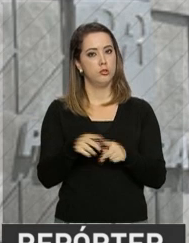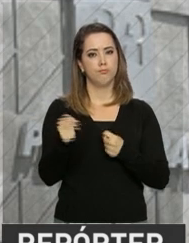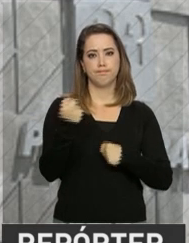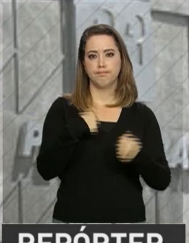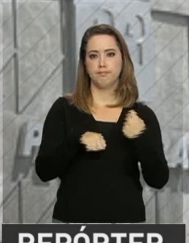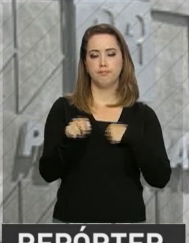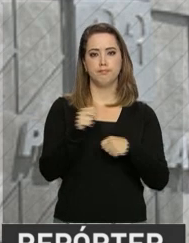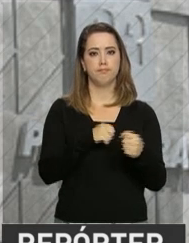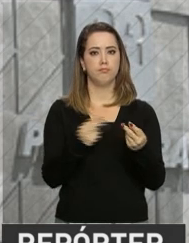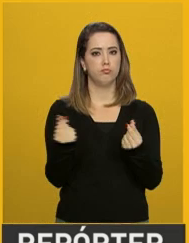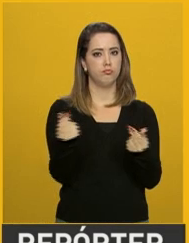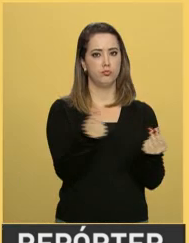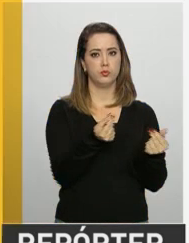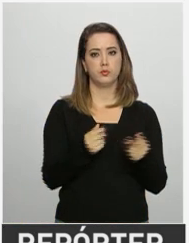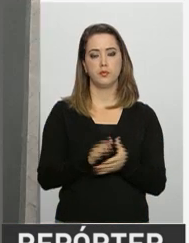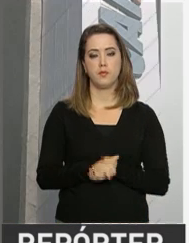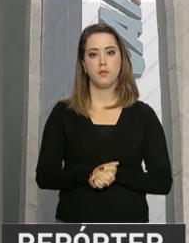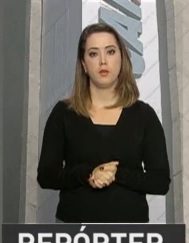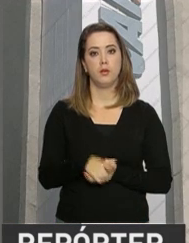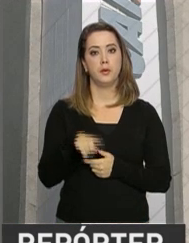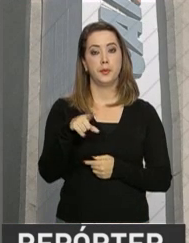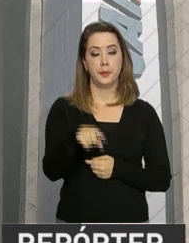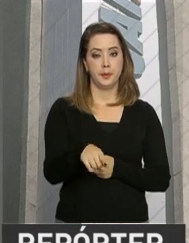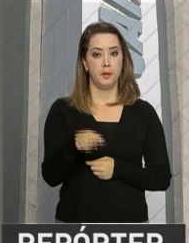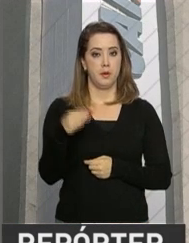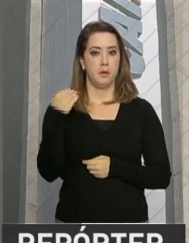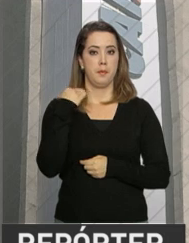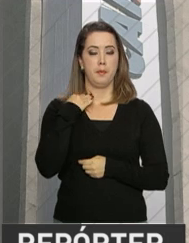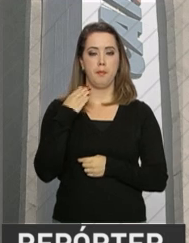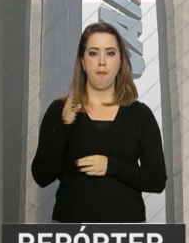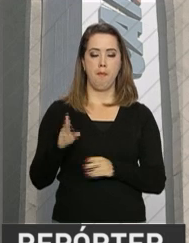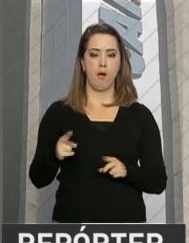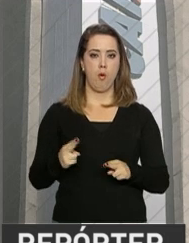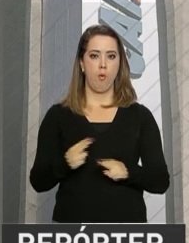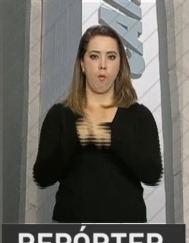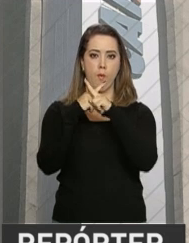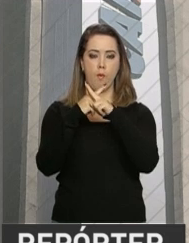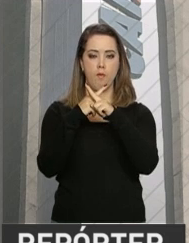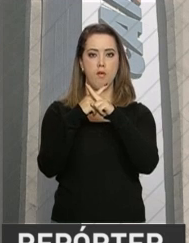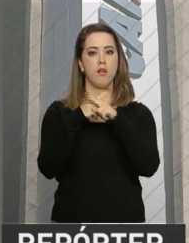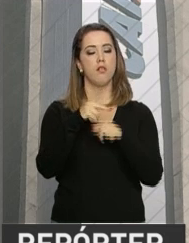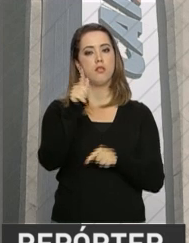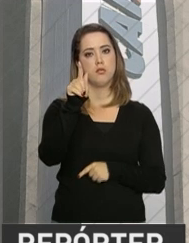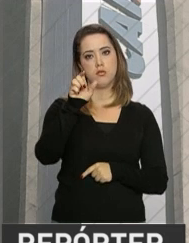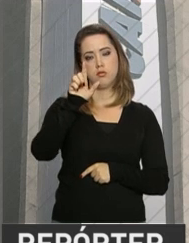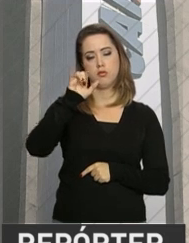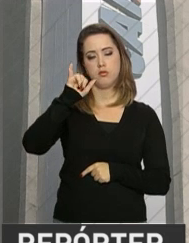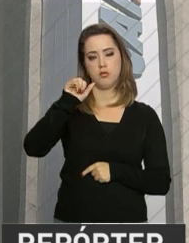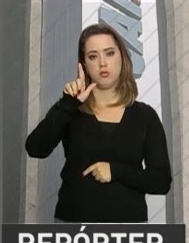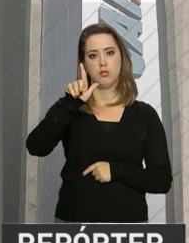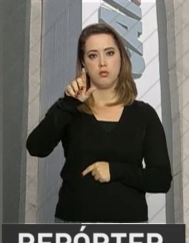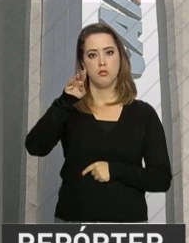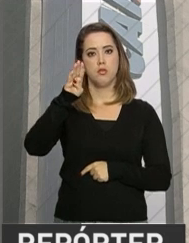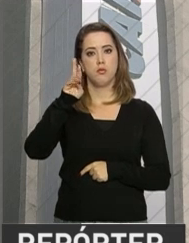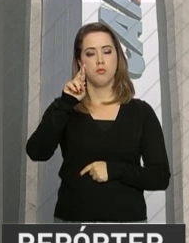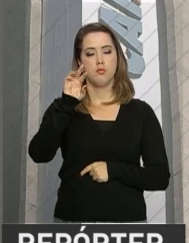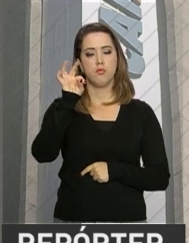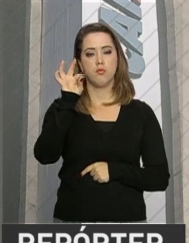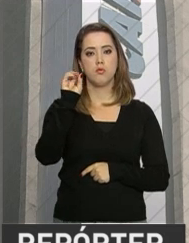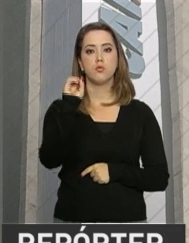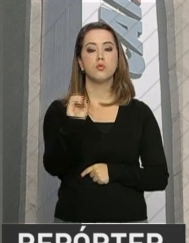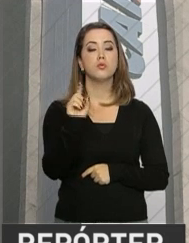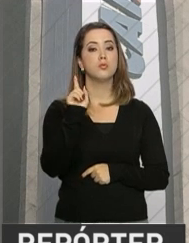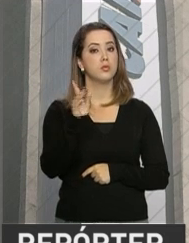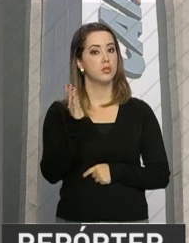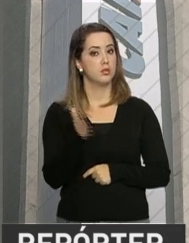desde março de 2015 Caixa Econômica Federal Gilberto o é formado em Direito com pós-graduação nas áreas